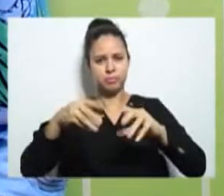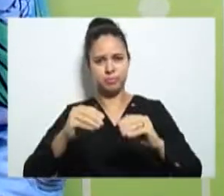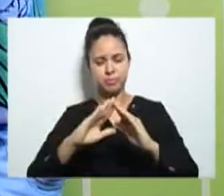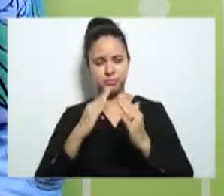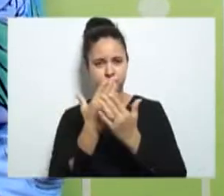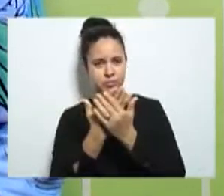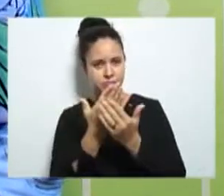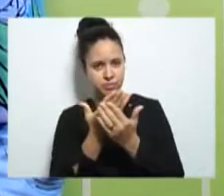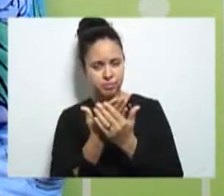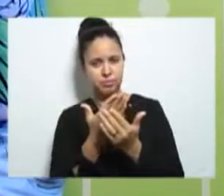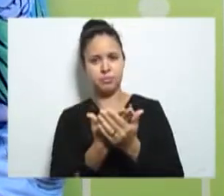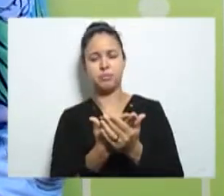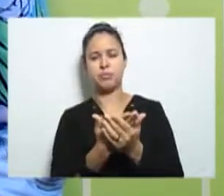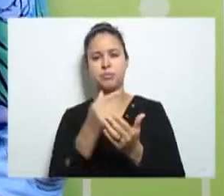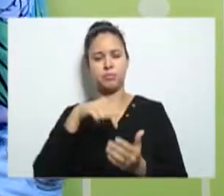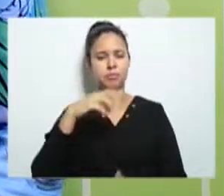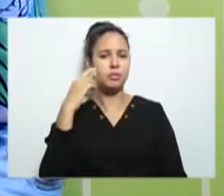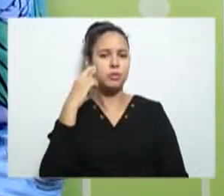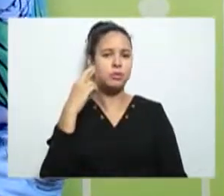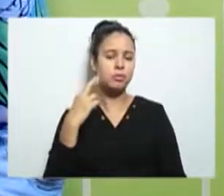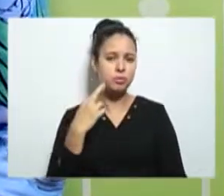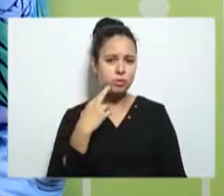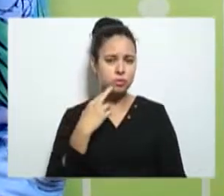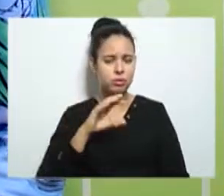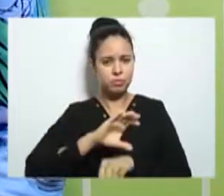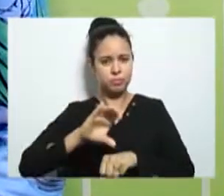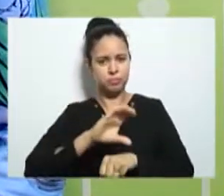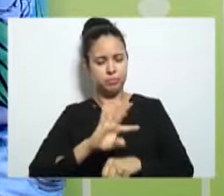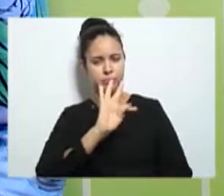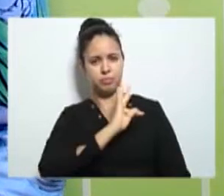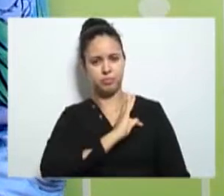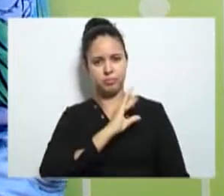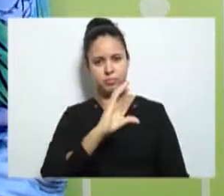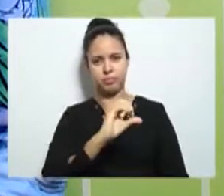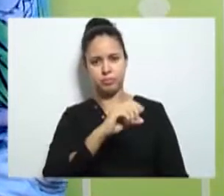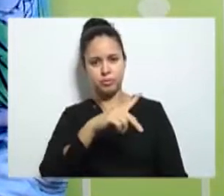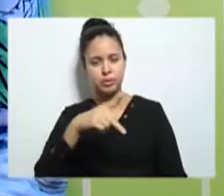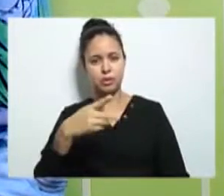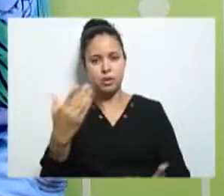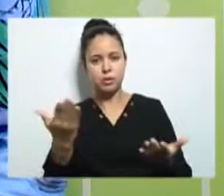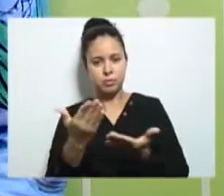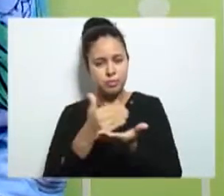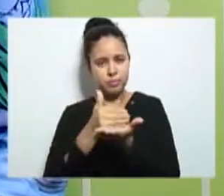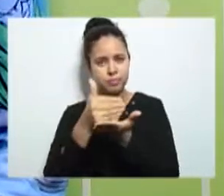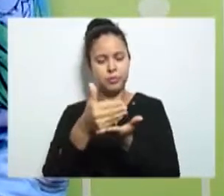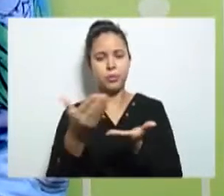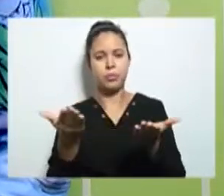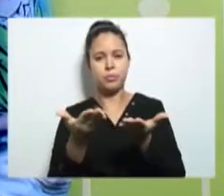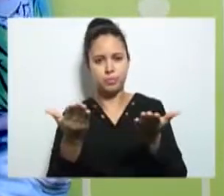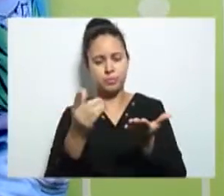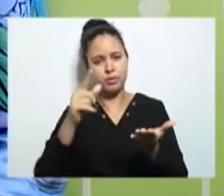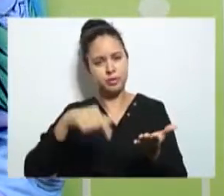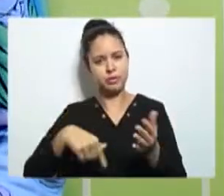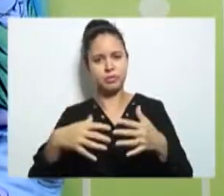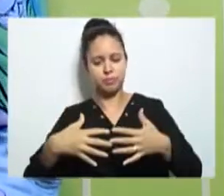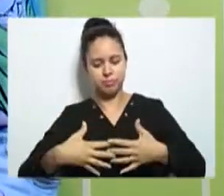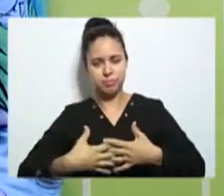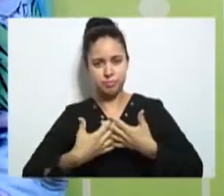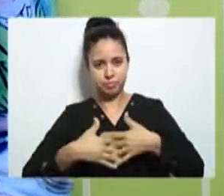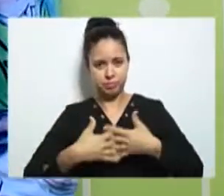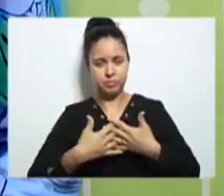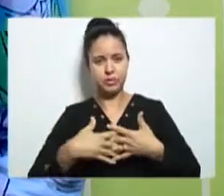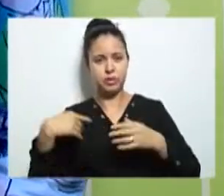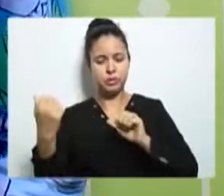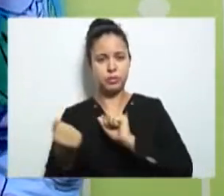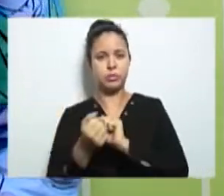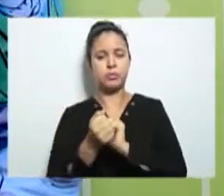da mediação de Rondônia, para o nosso curso técnico em cooperativismo que inicia hoje, do Instituto Federal de Rondônia. Eu estou